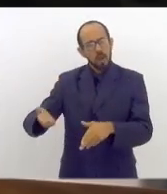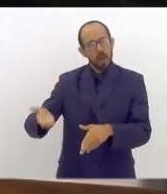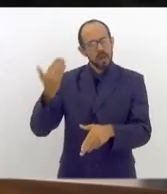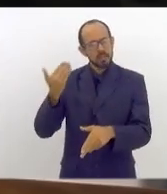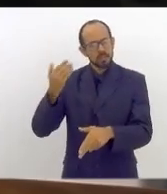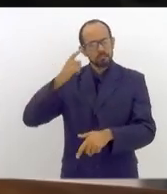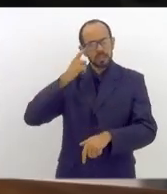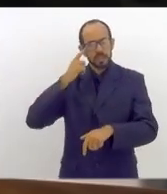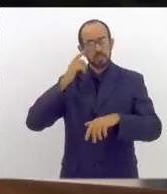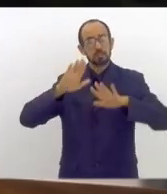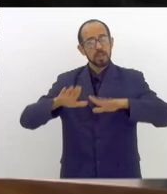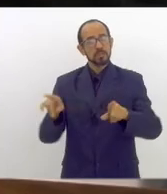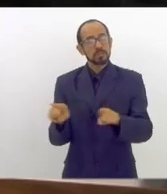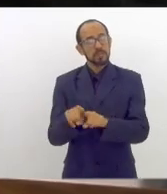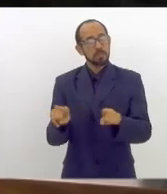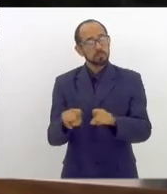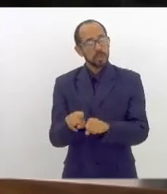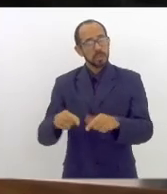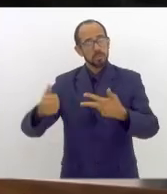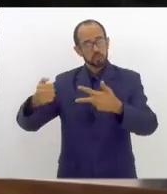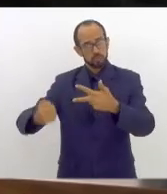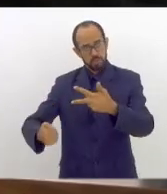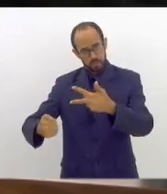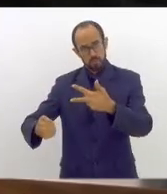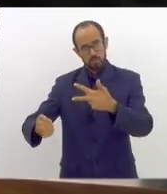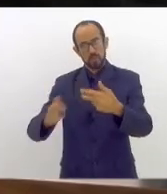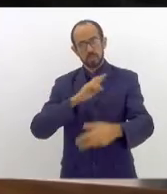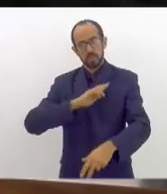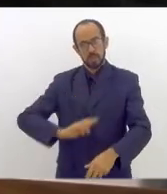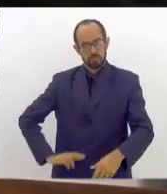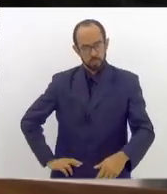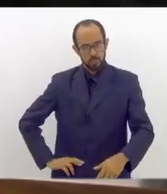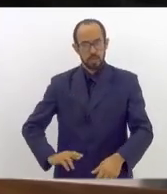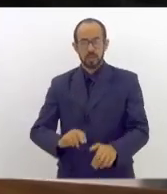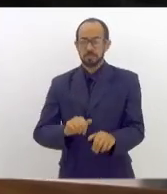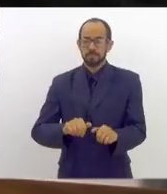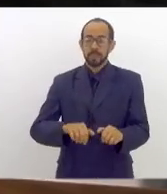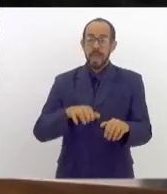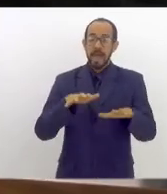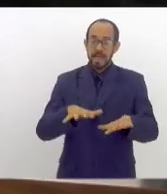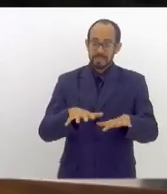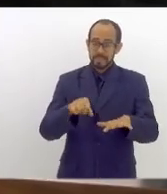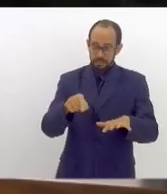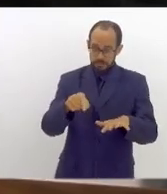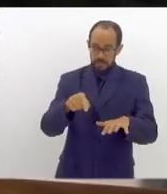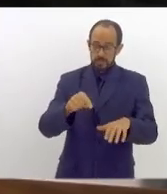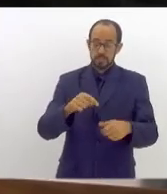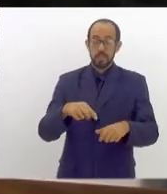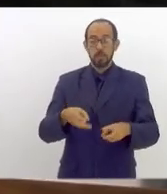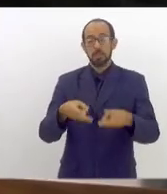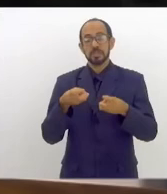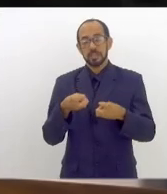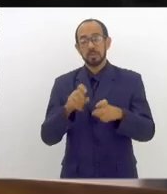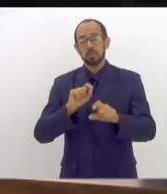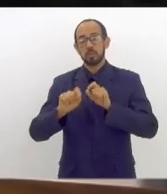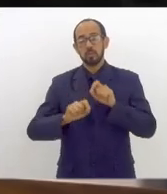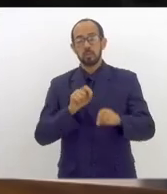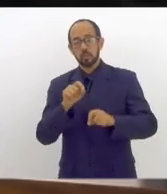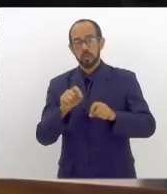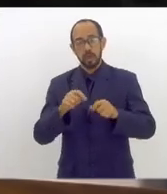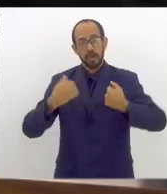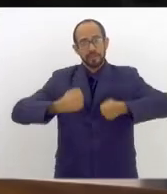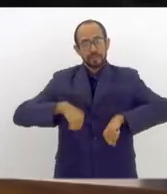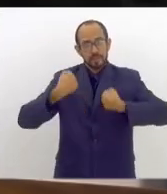entre os poderes da República gestos como estes assinam para a possibilidade oportunidade e